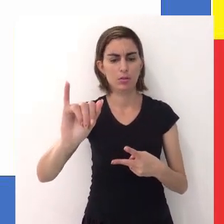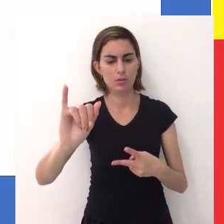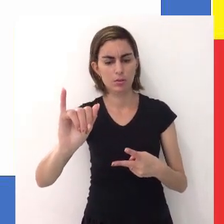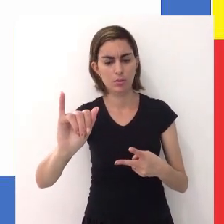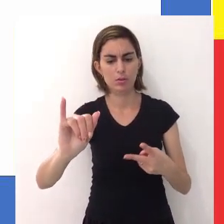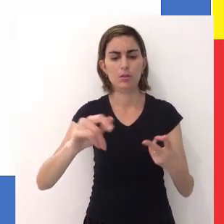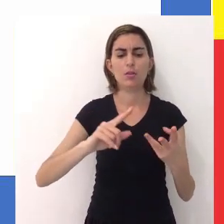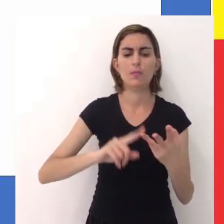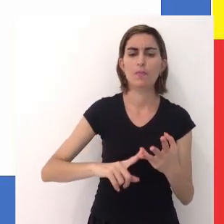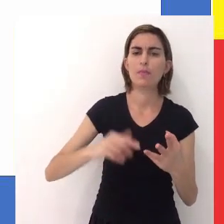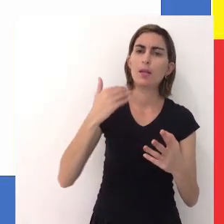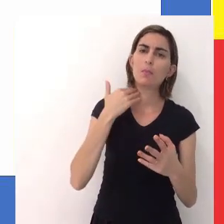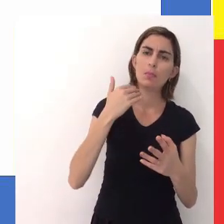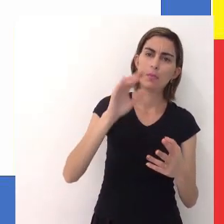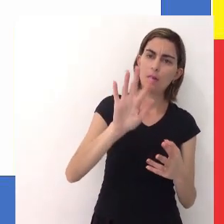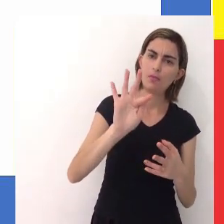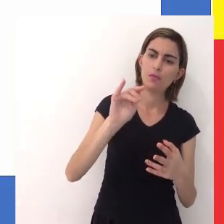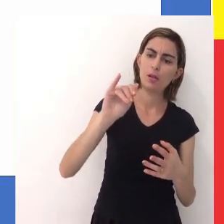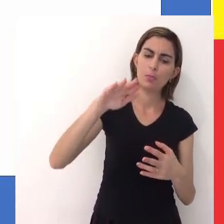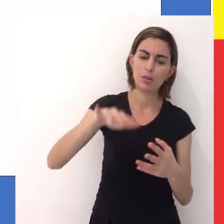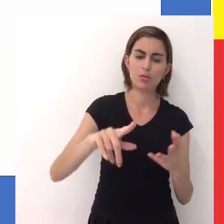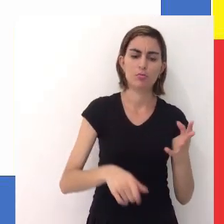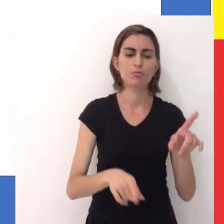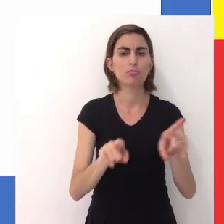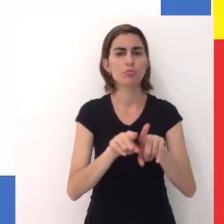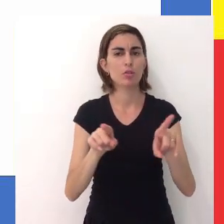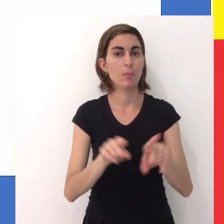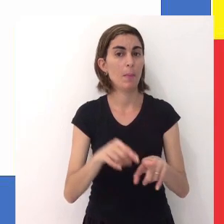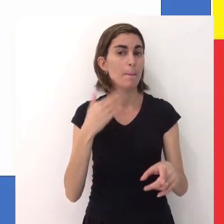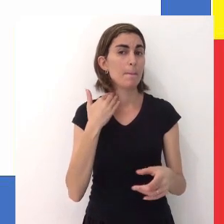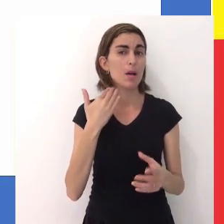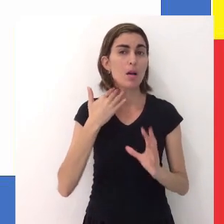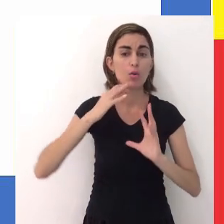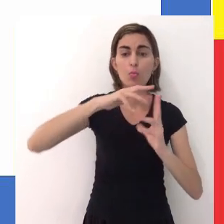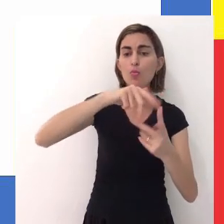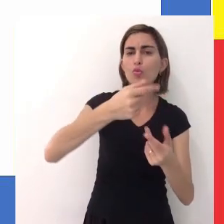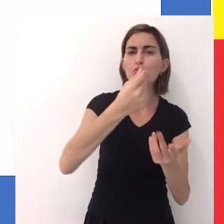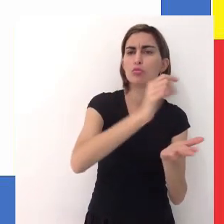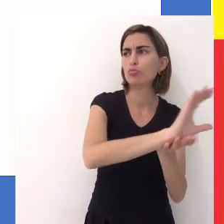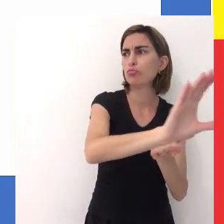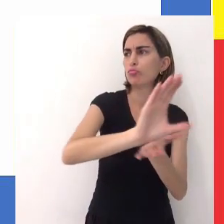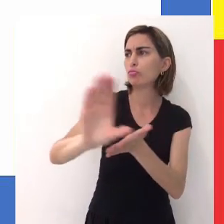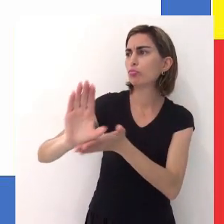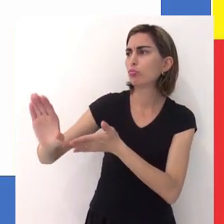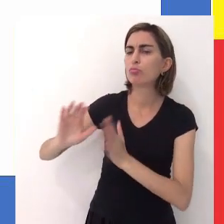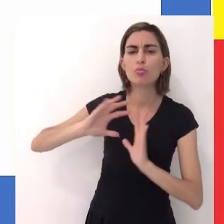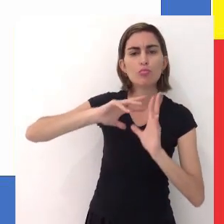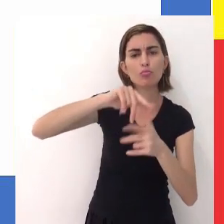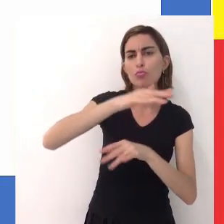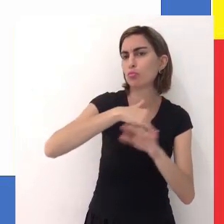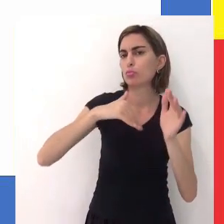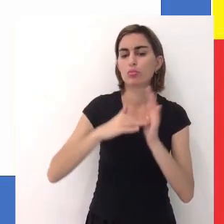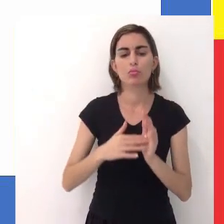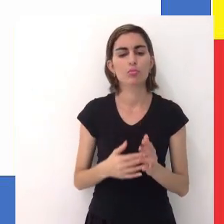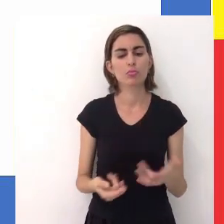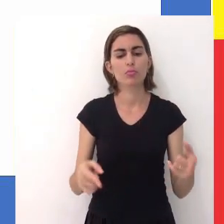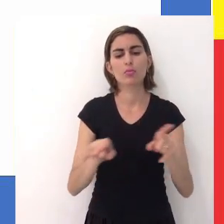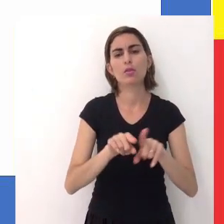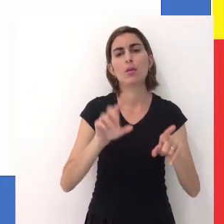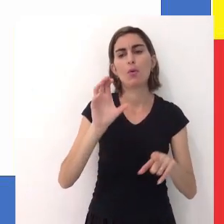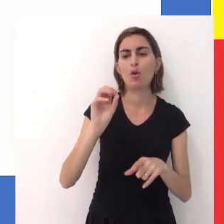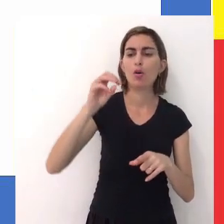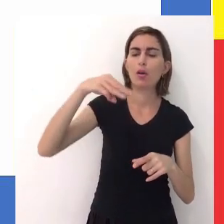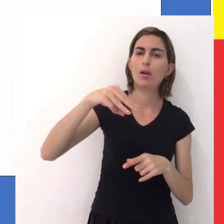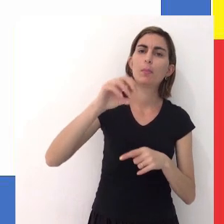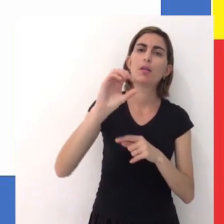também chamado de Banco Mundial, o FMI, também, que é um banco para o mundo inteiro, né? De financiamento do mundo inteiro. Tá? A gente vai